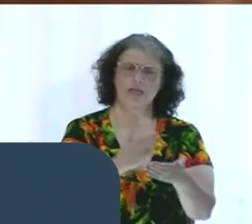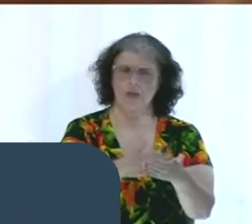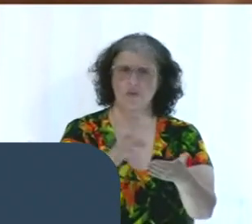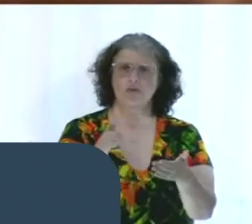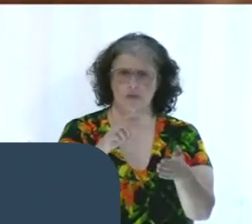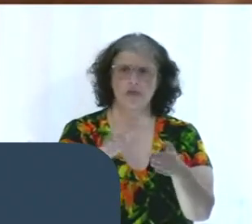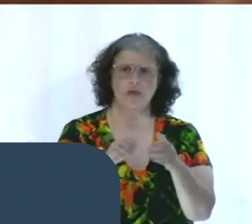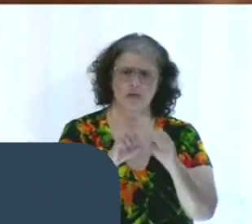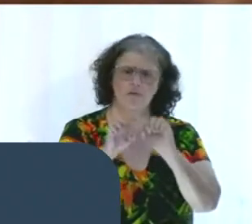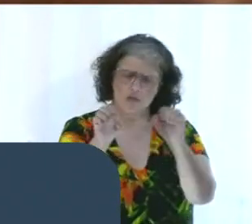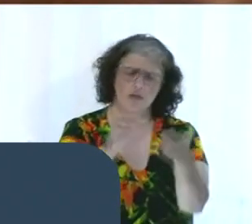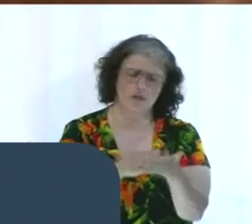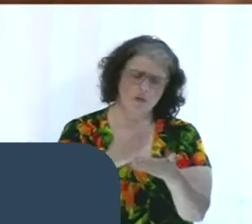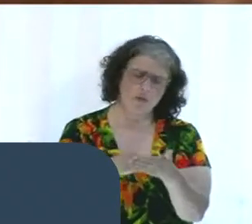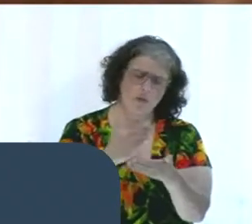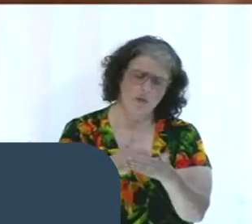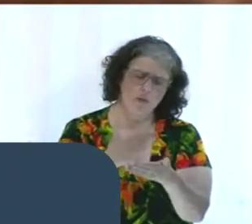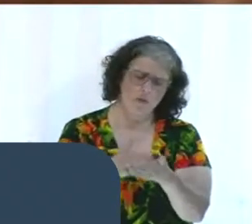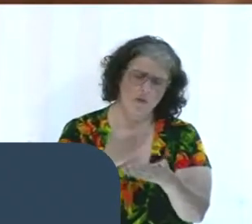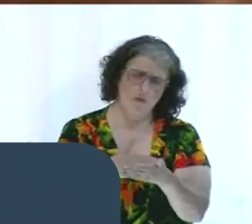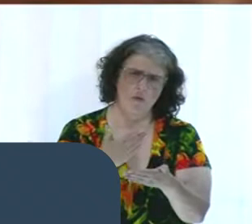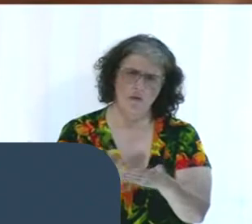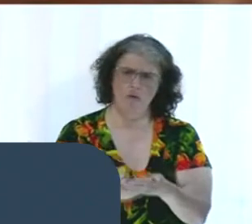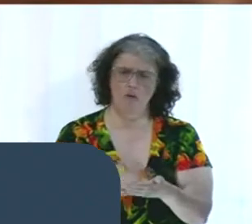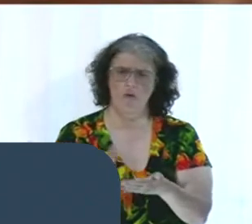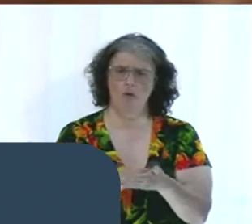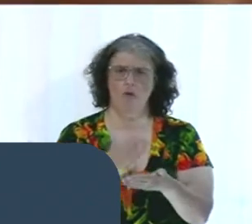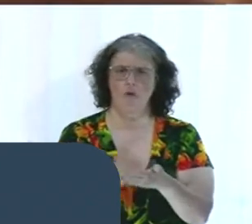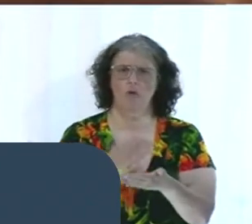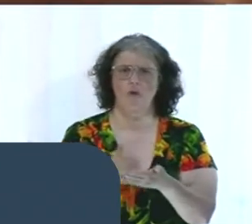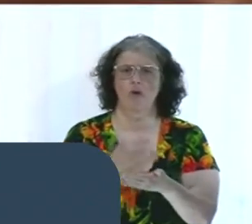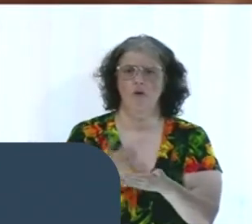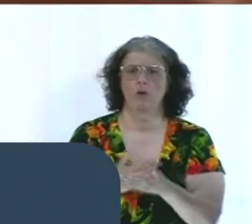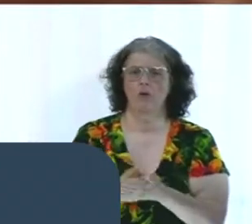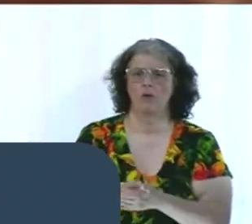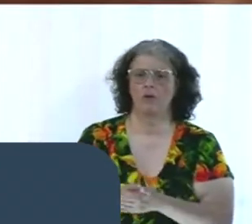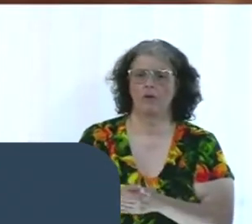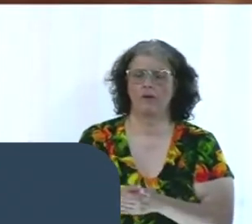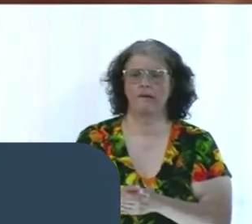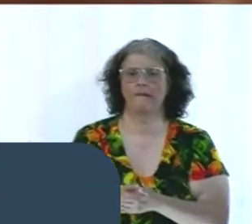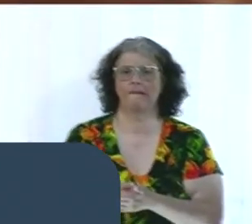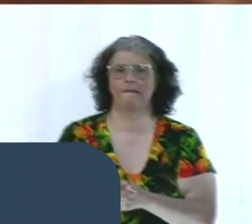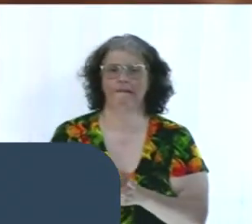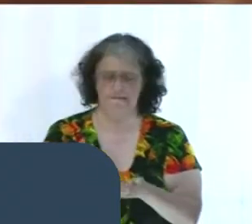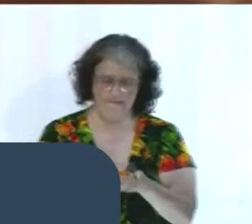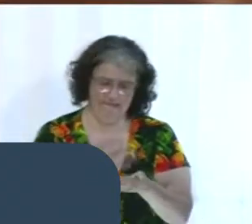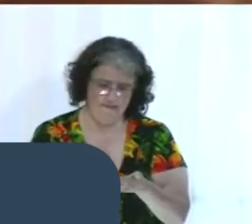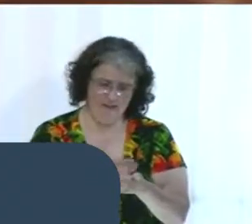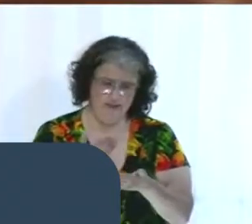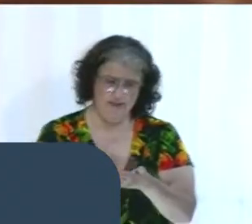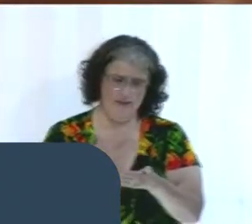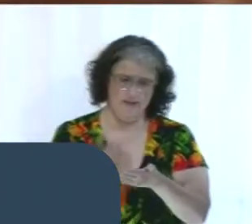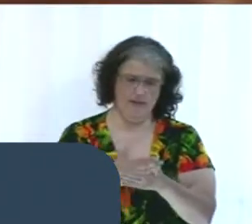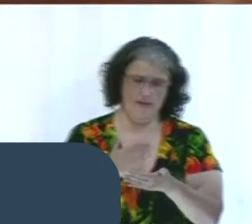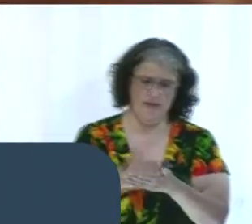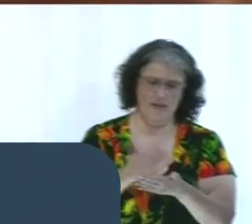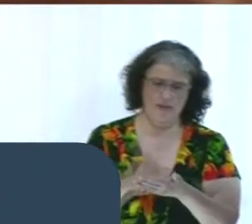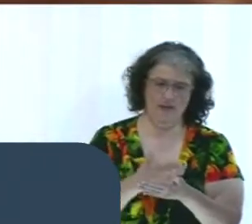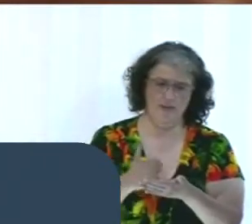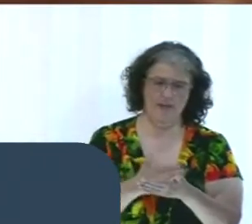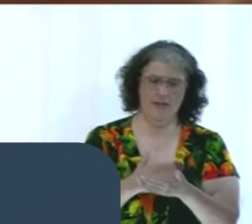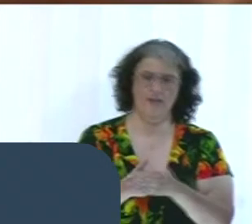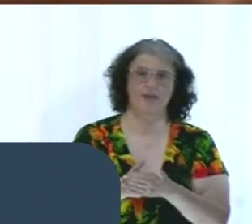Uma editora grande do Brasil vai publicar um livro onde o autor ensina as crianças a irem para o banheiro e